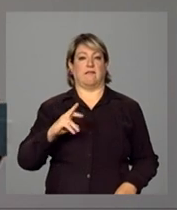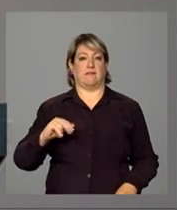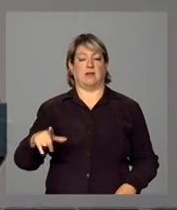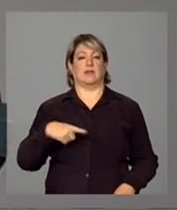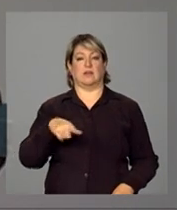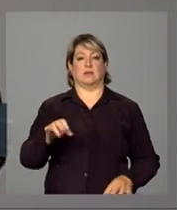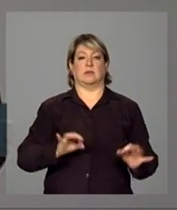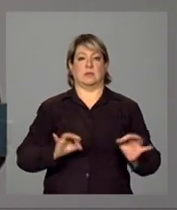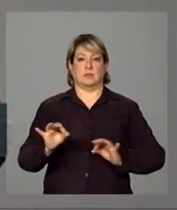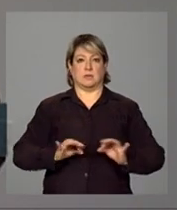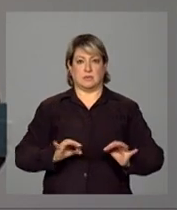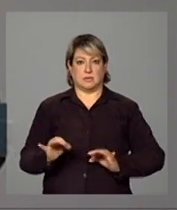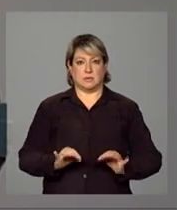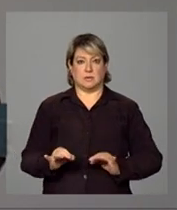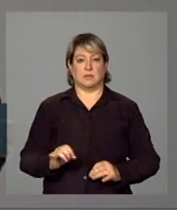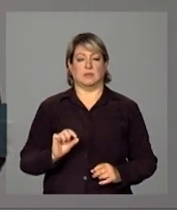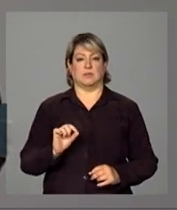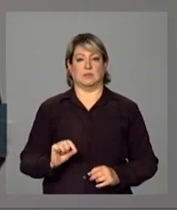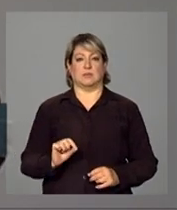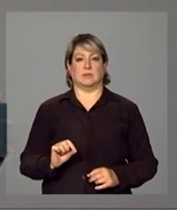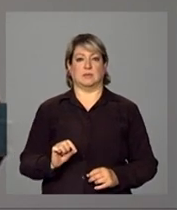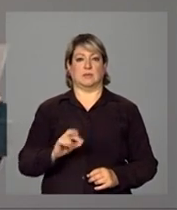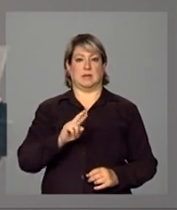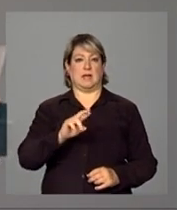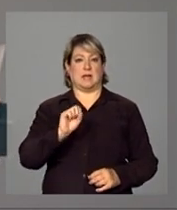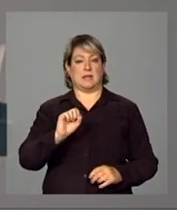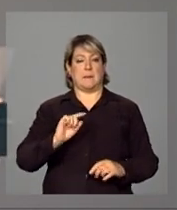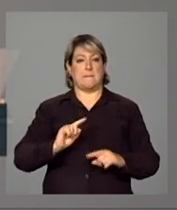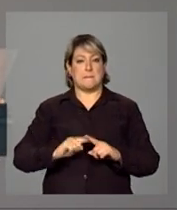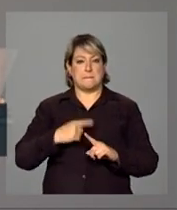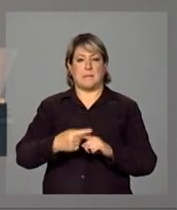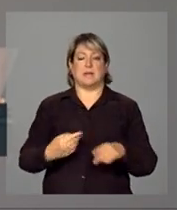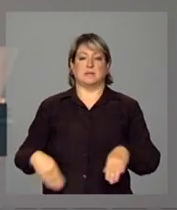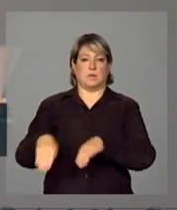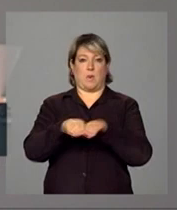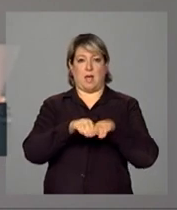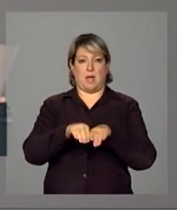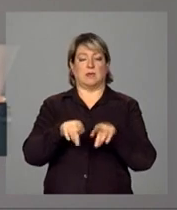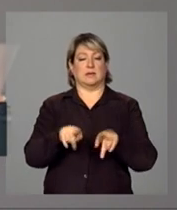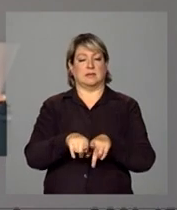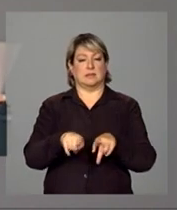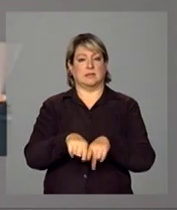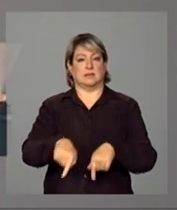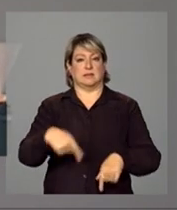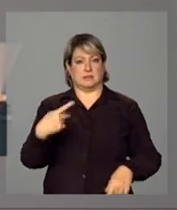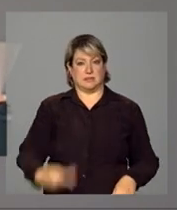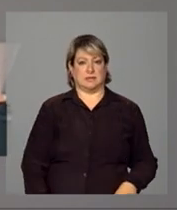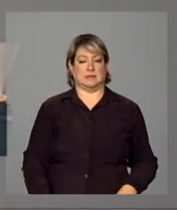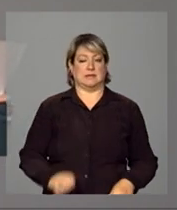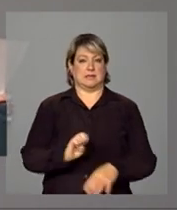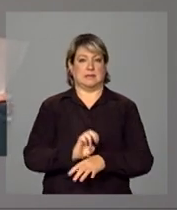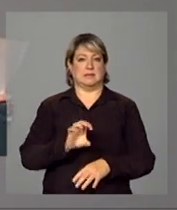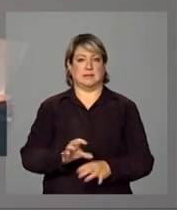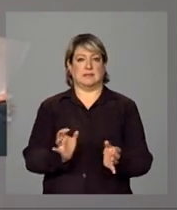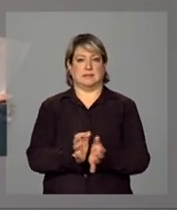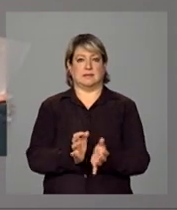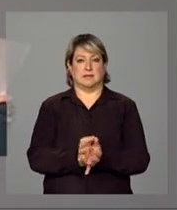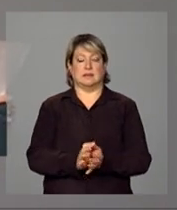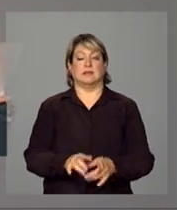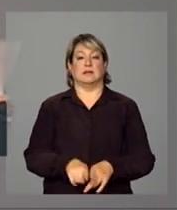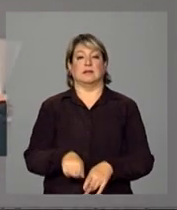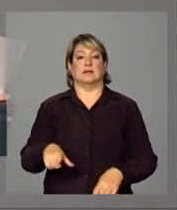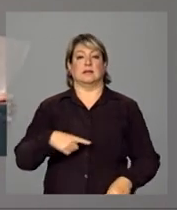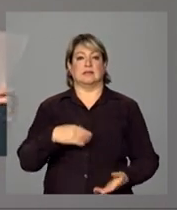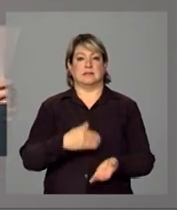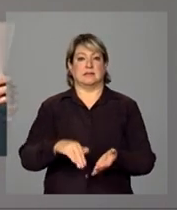RS Mais Igual, a contraparte do Brasil Sem Miséria no estado do Rio Grande do Sul, o secretário Luiz